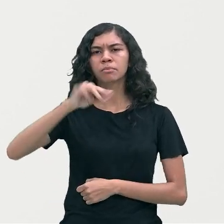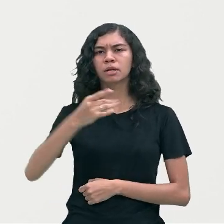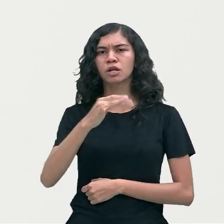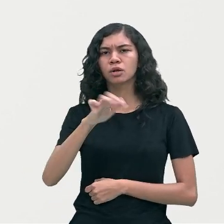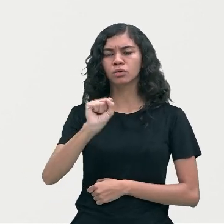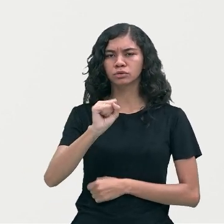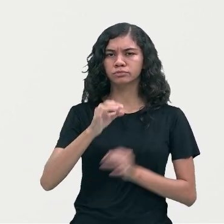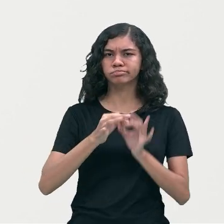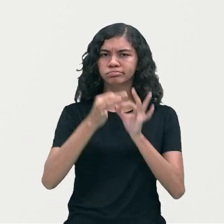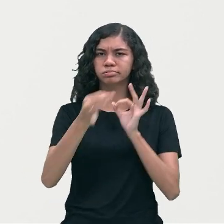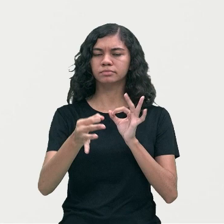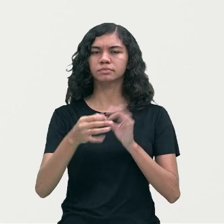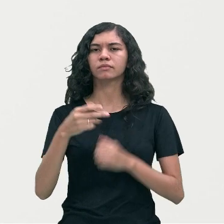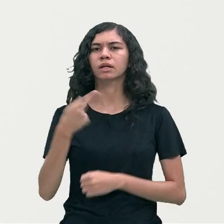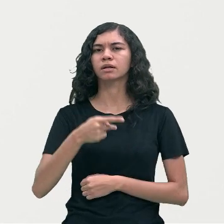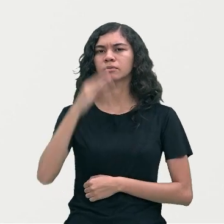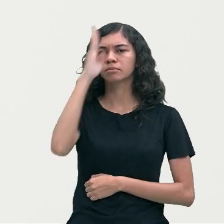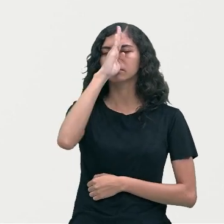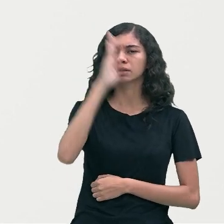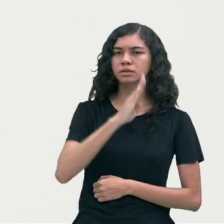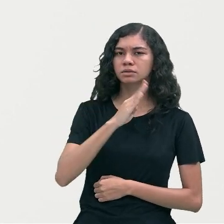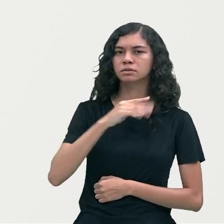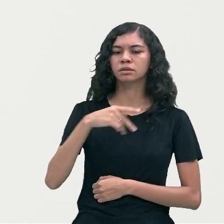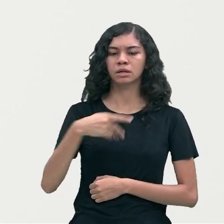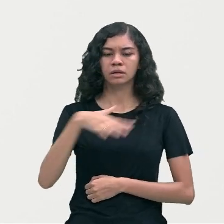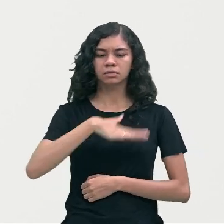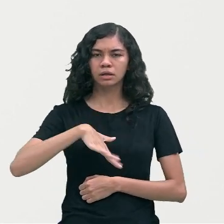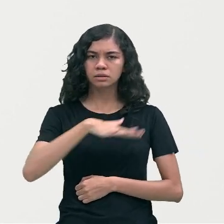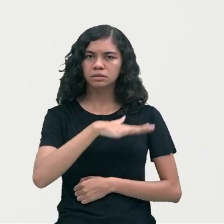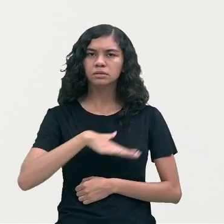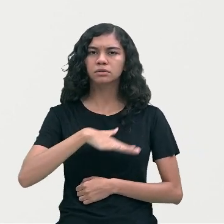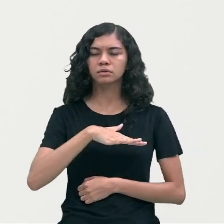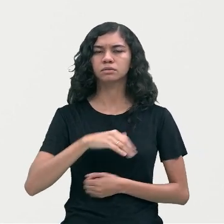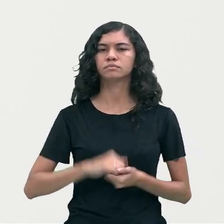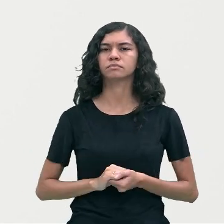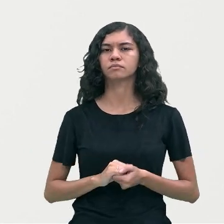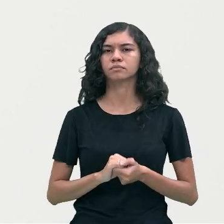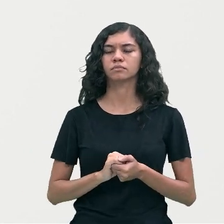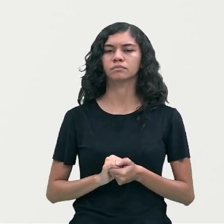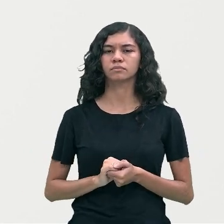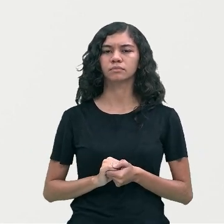ou seja, aqui em território nacional, ela vai ocupar uma área de